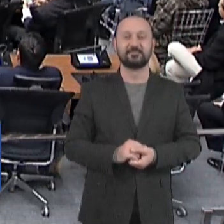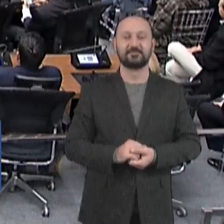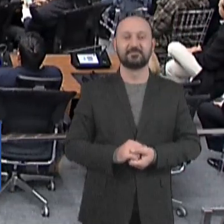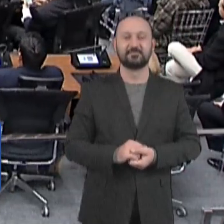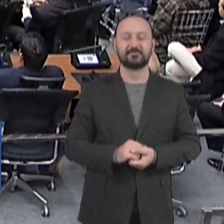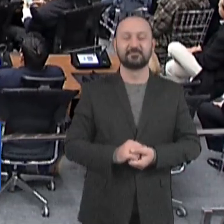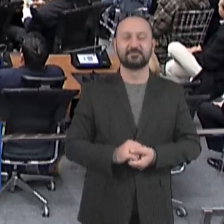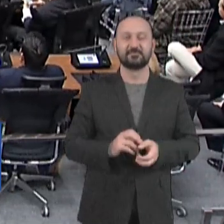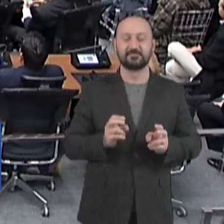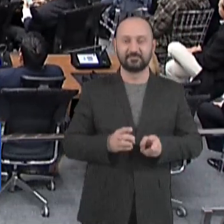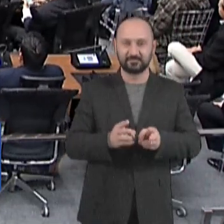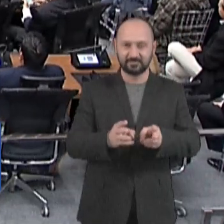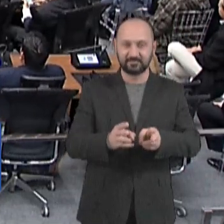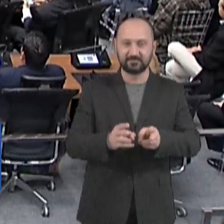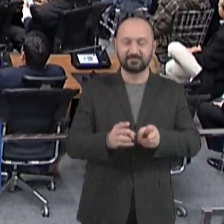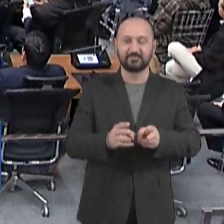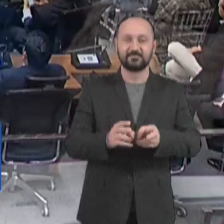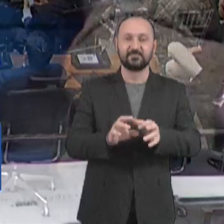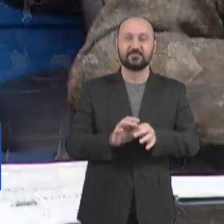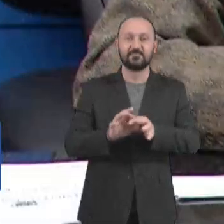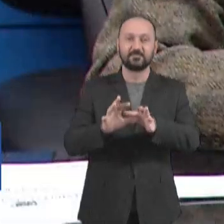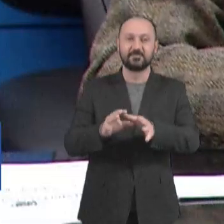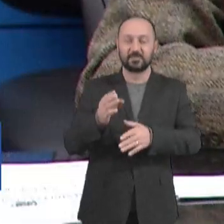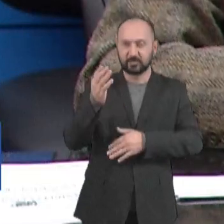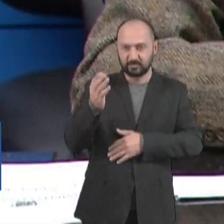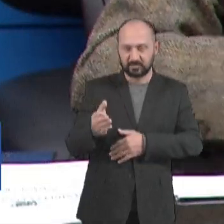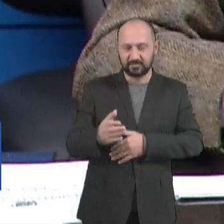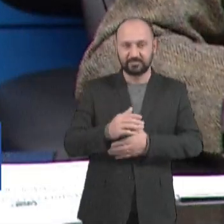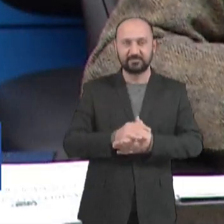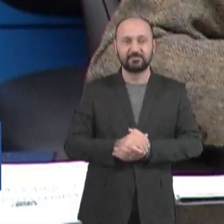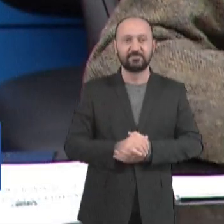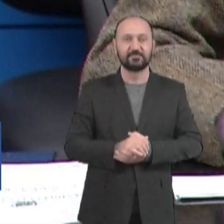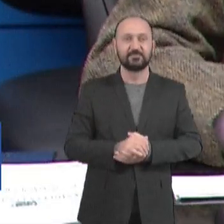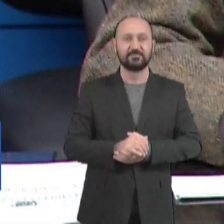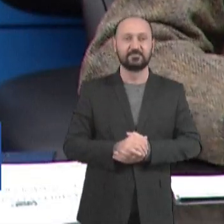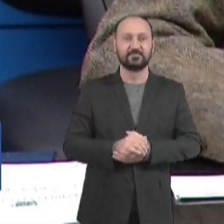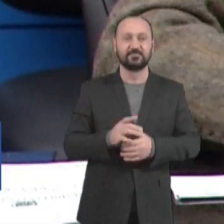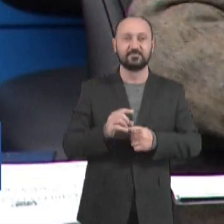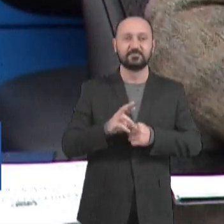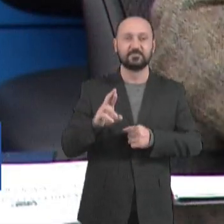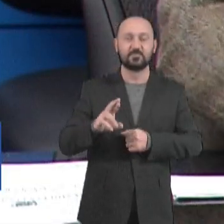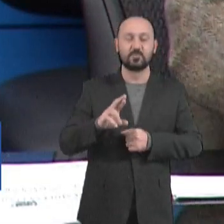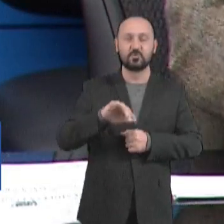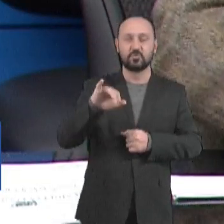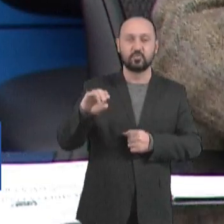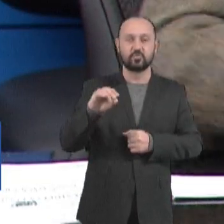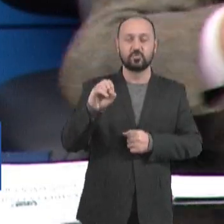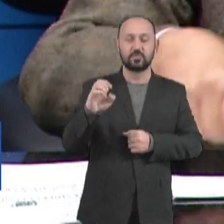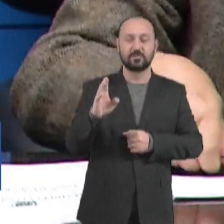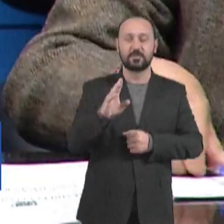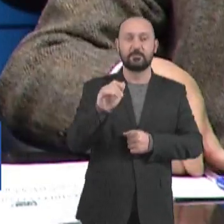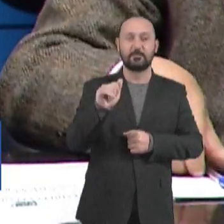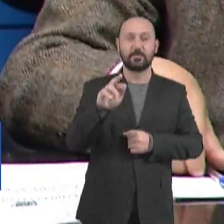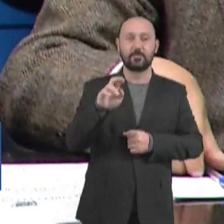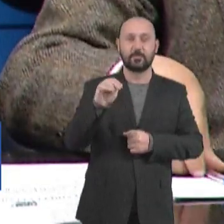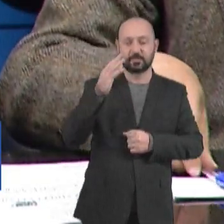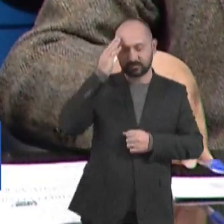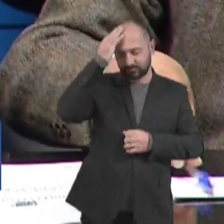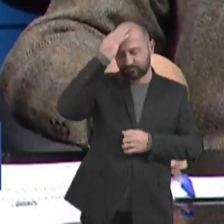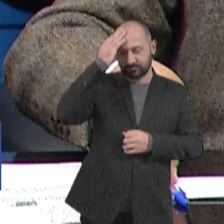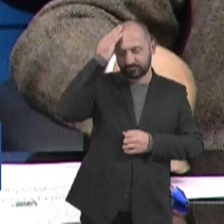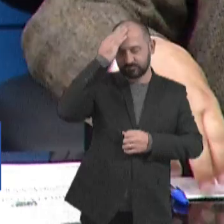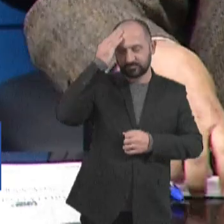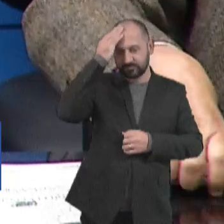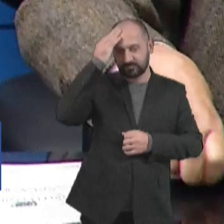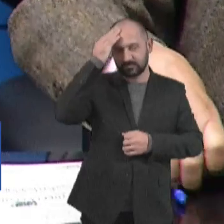Na sequência, concedo a palavra à Sua Excelência, Dr. José Carlos Barbosa, vice-governador do